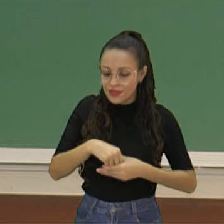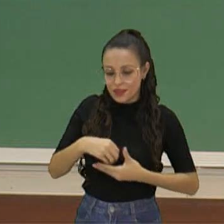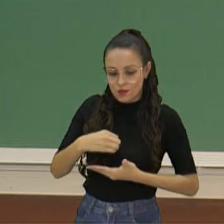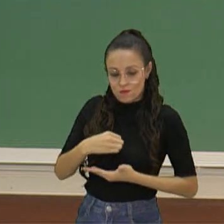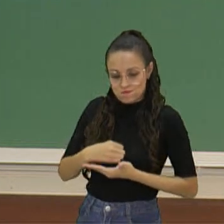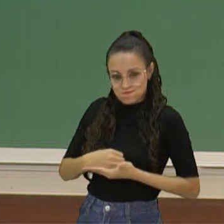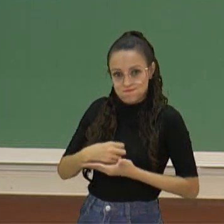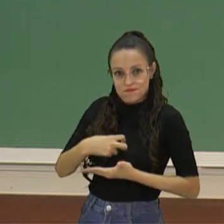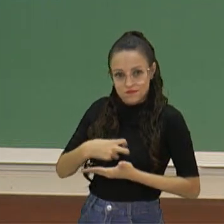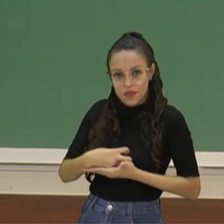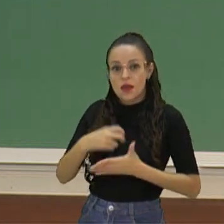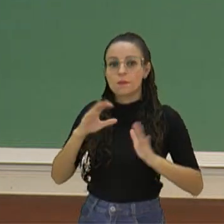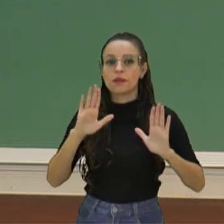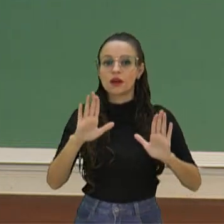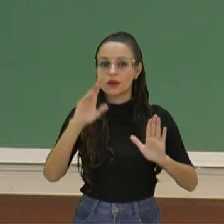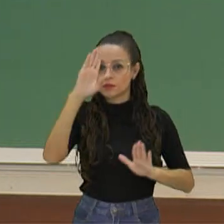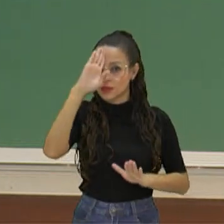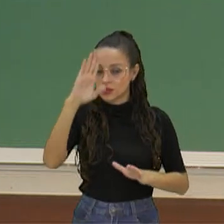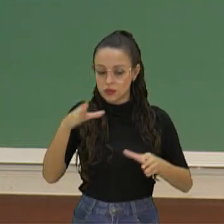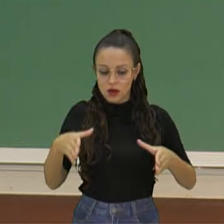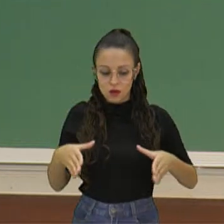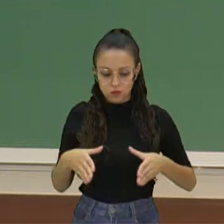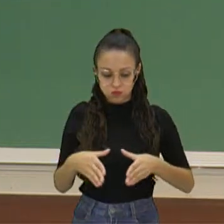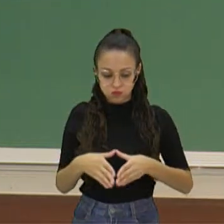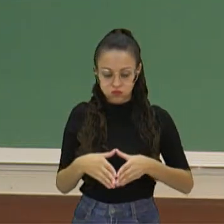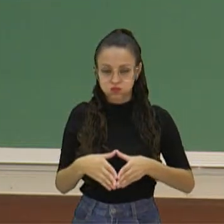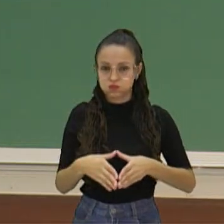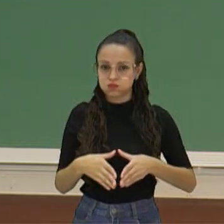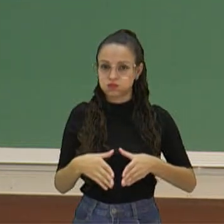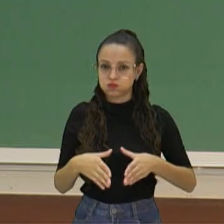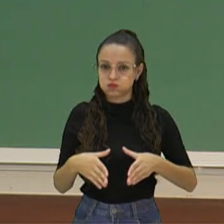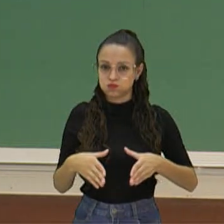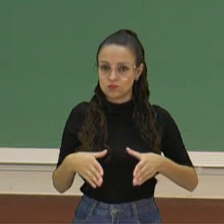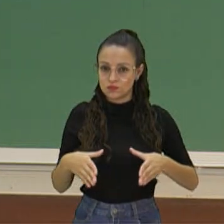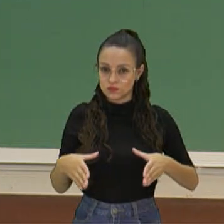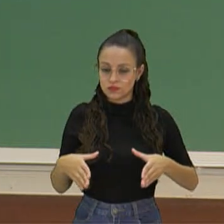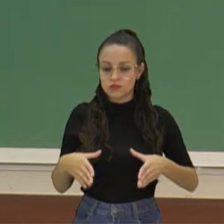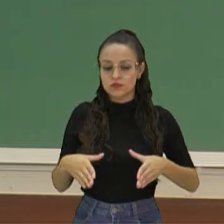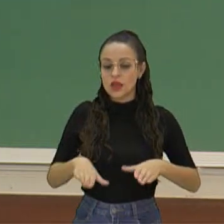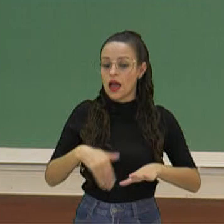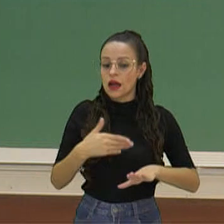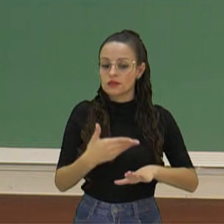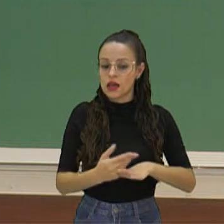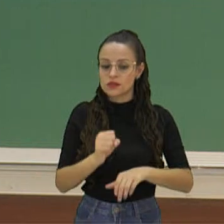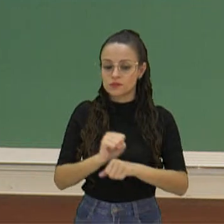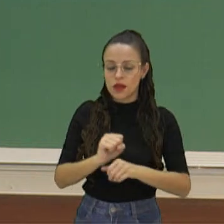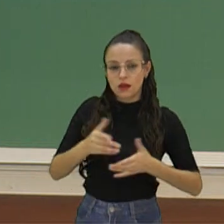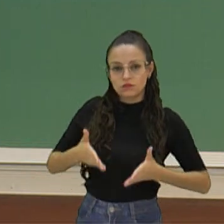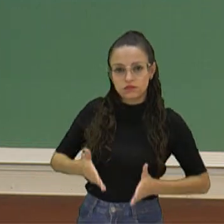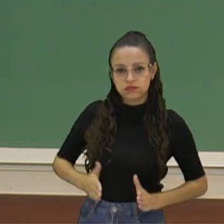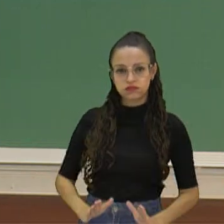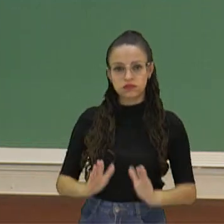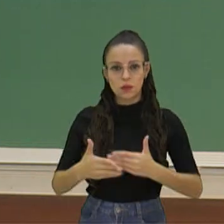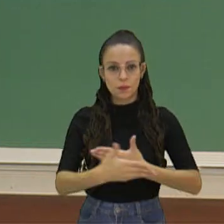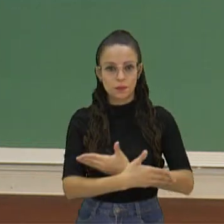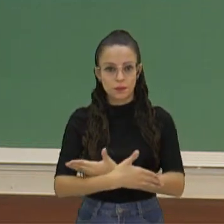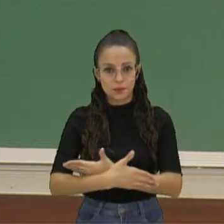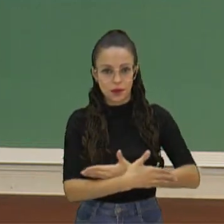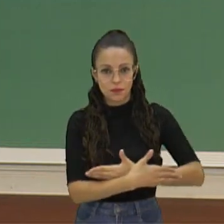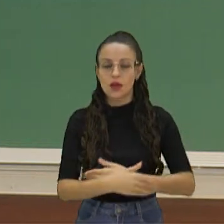Sua principal função é acomodar o feto até o nascimento do bebê, ok? Então, por isso ele tem essa estrutura,